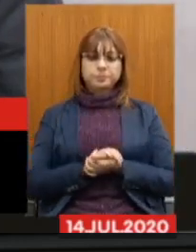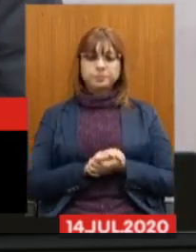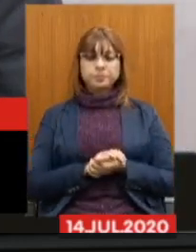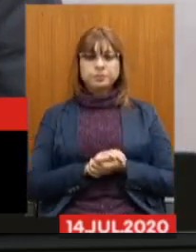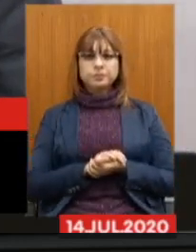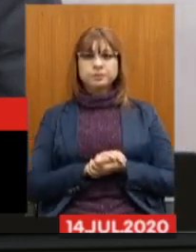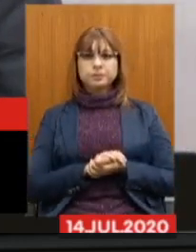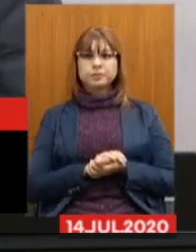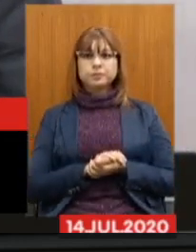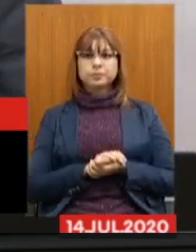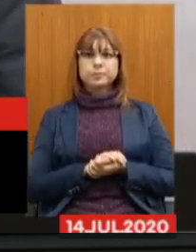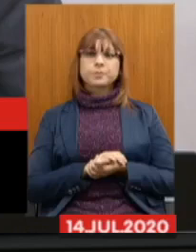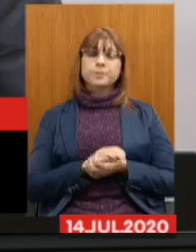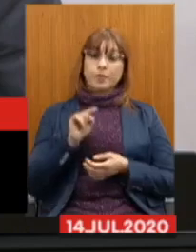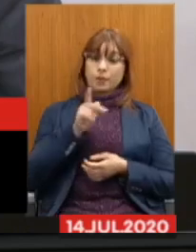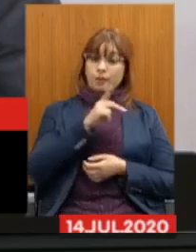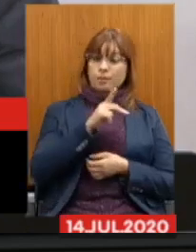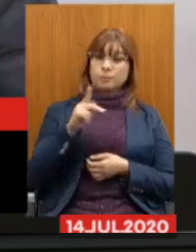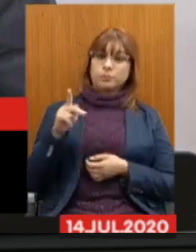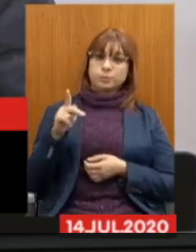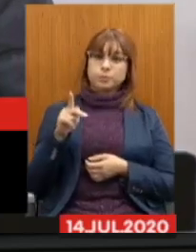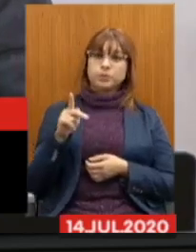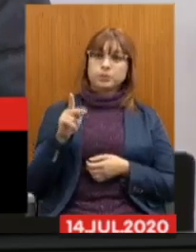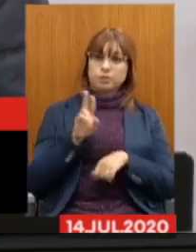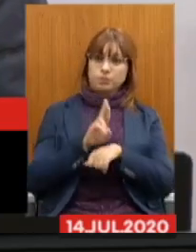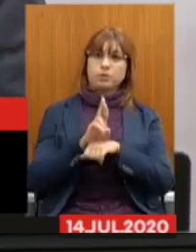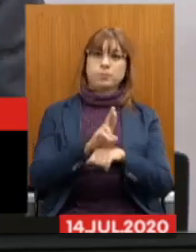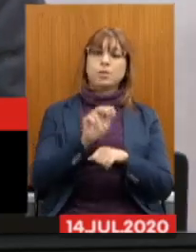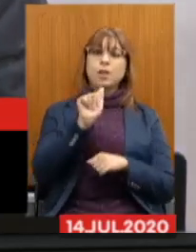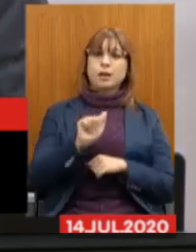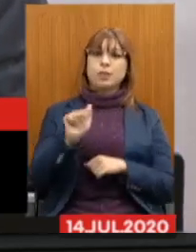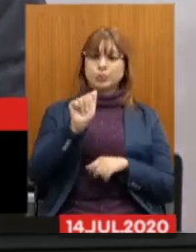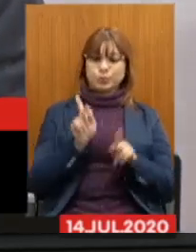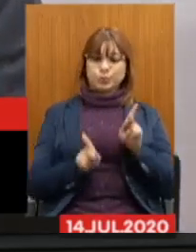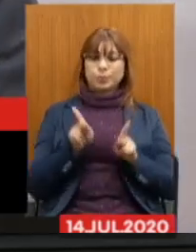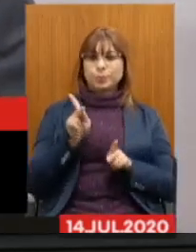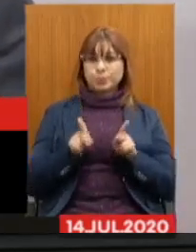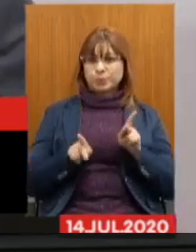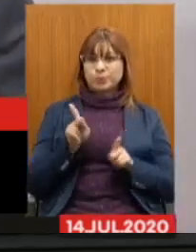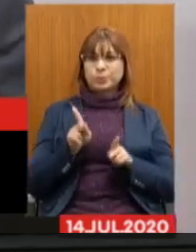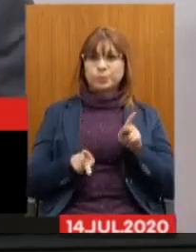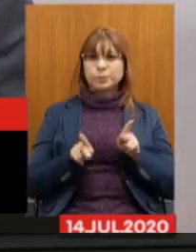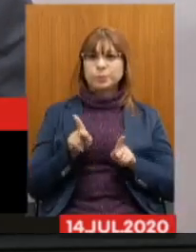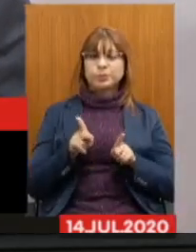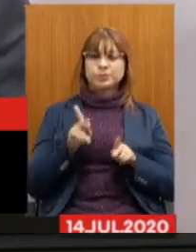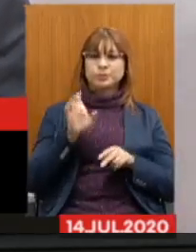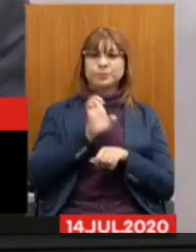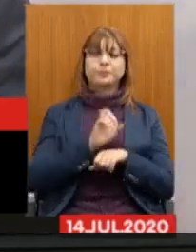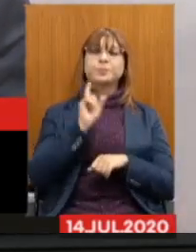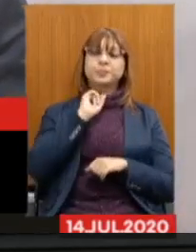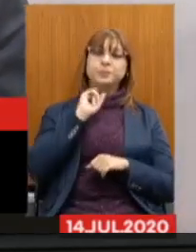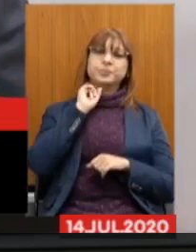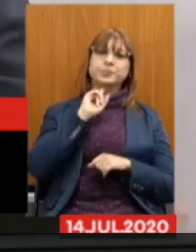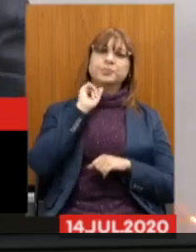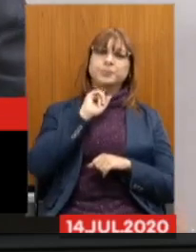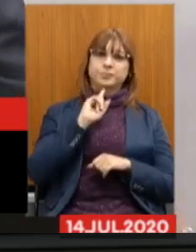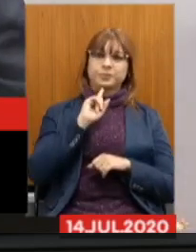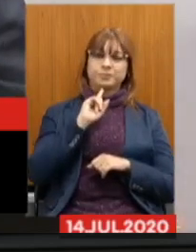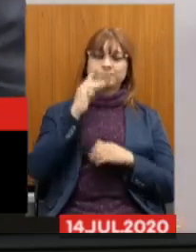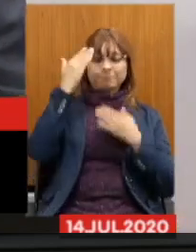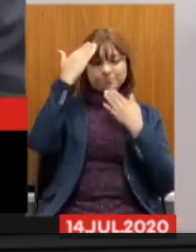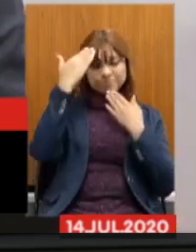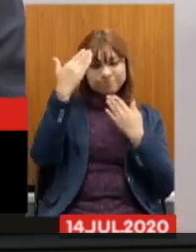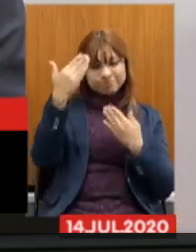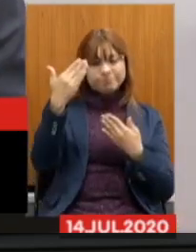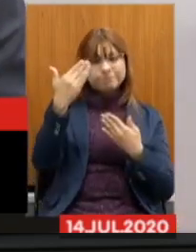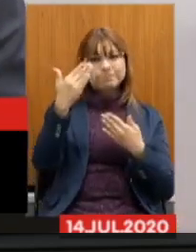A senhora, que é presidente, representa a Associação dos Procuradores do Estado de Minas Gerais, agradecemos